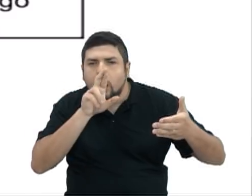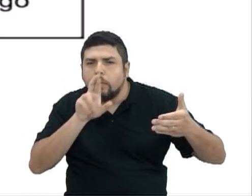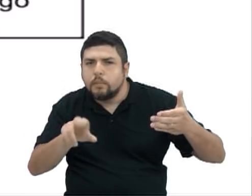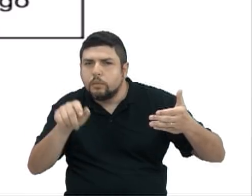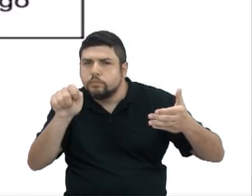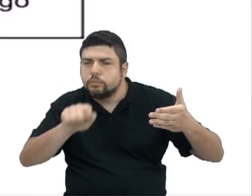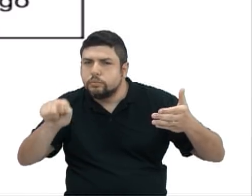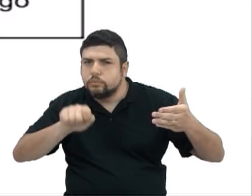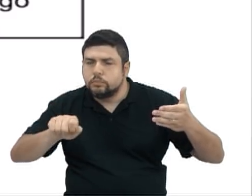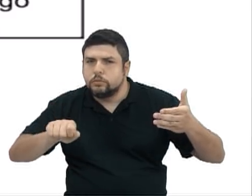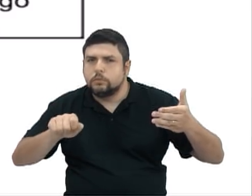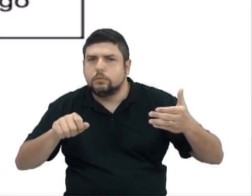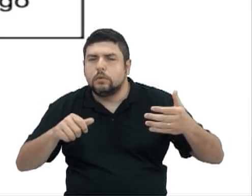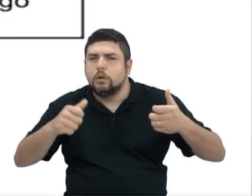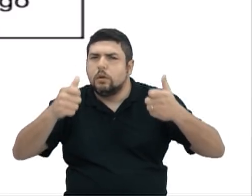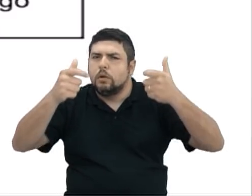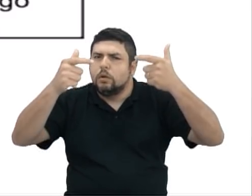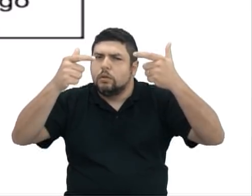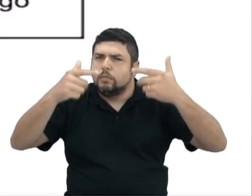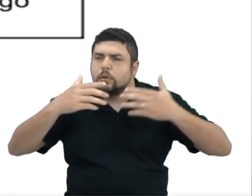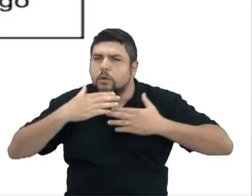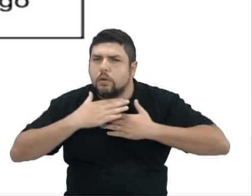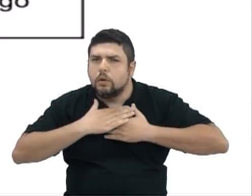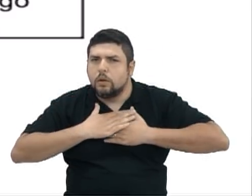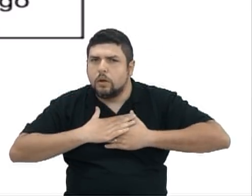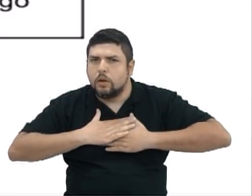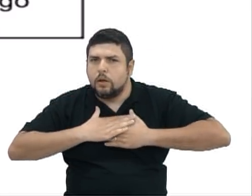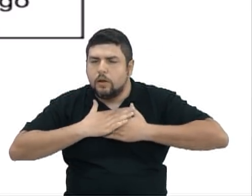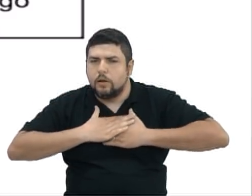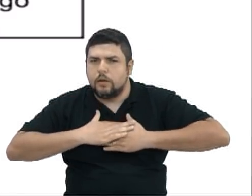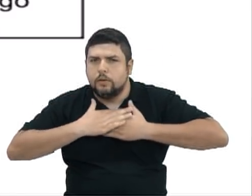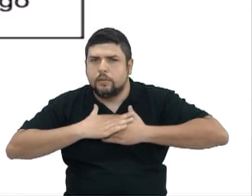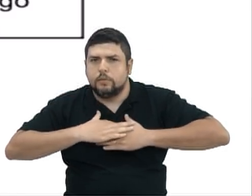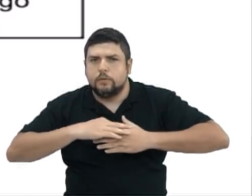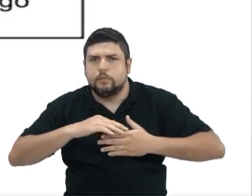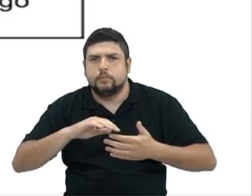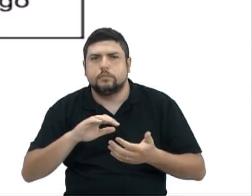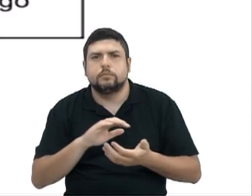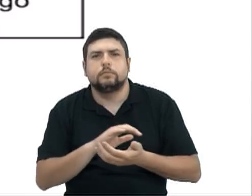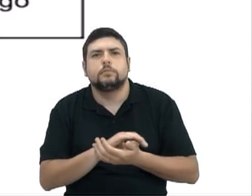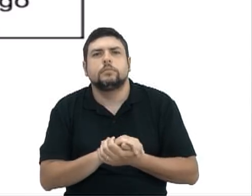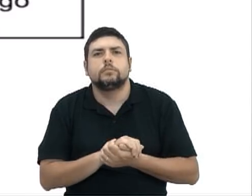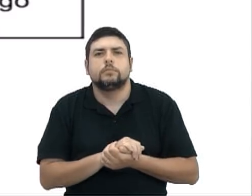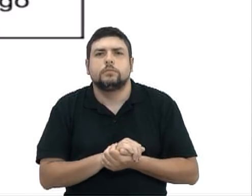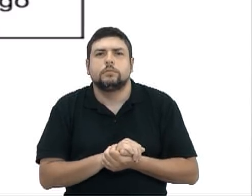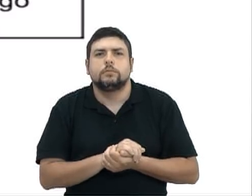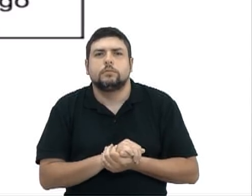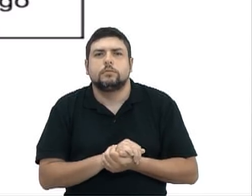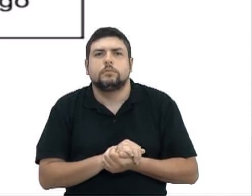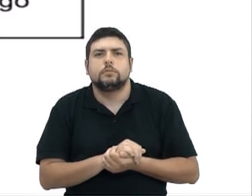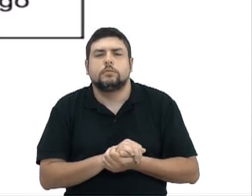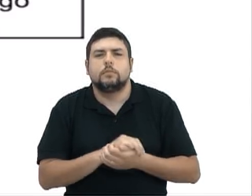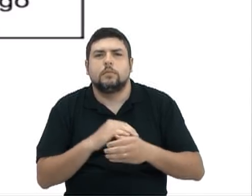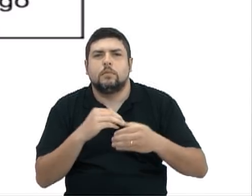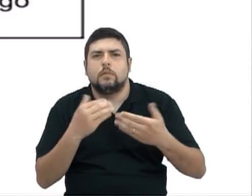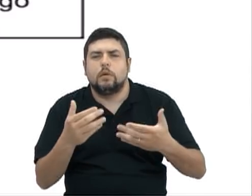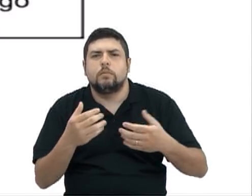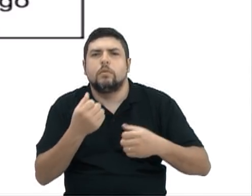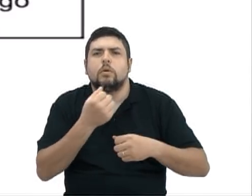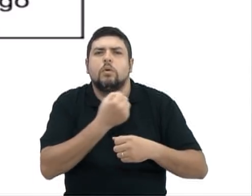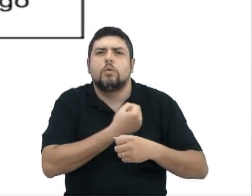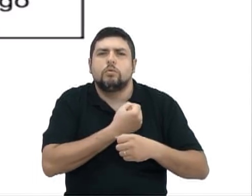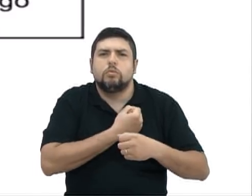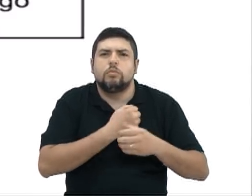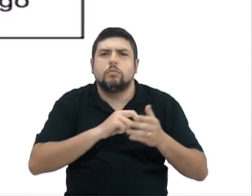Então, vou falar bem devagarinho para dar tempo de vocês ir anotando. Então, eu tenho número, pessoa e número. O que é o número? A